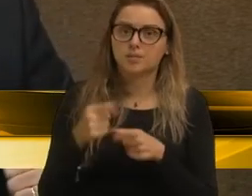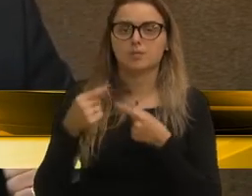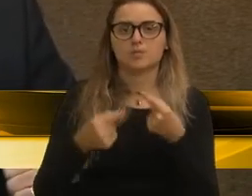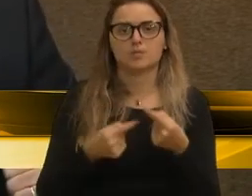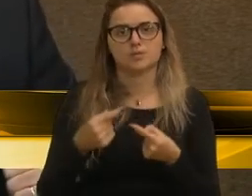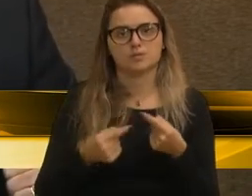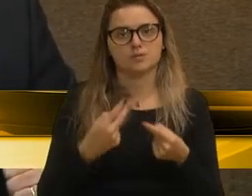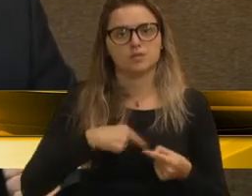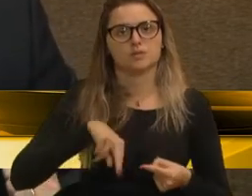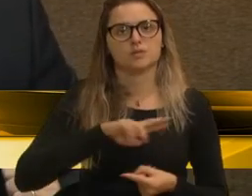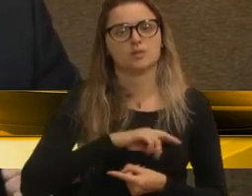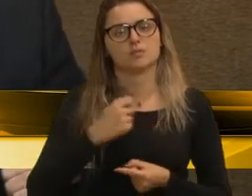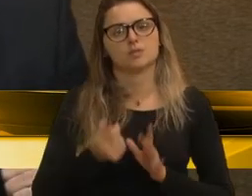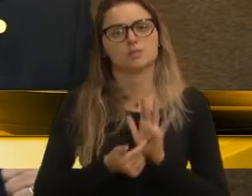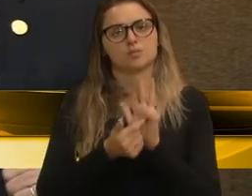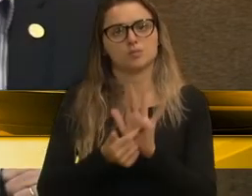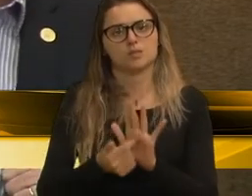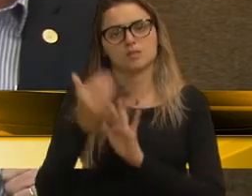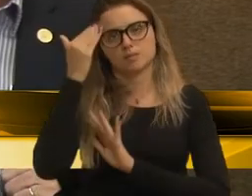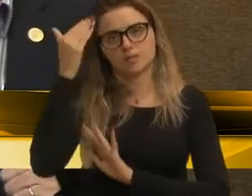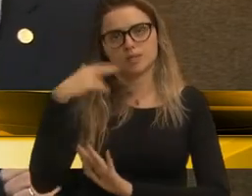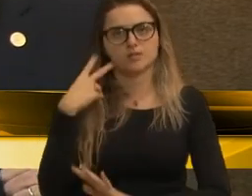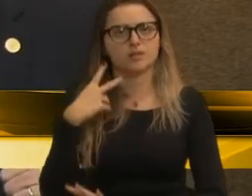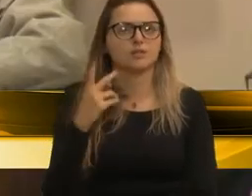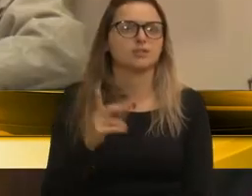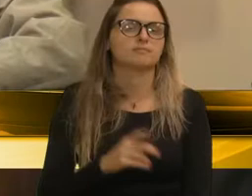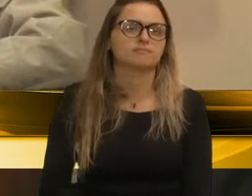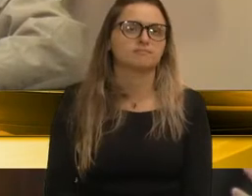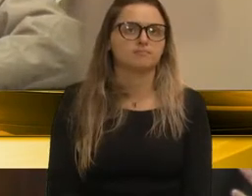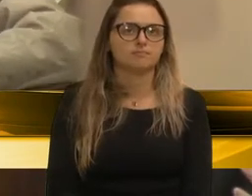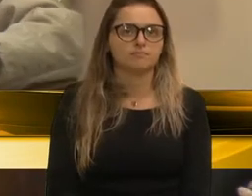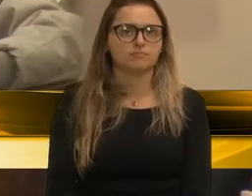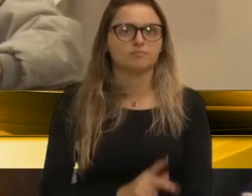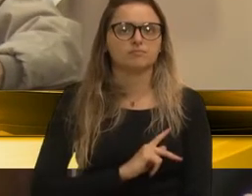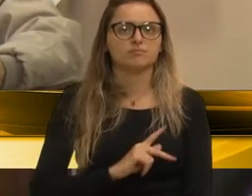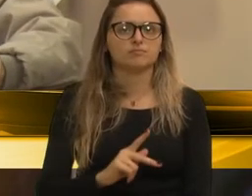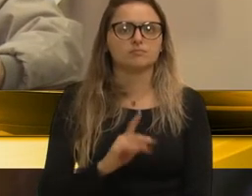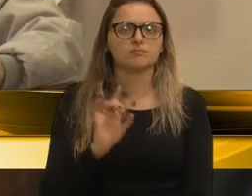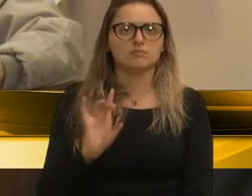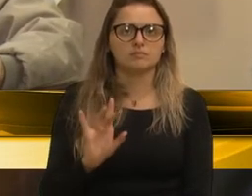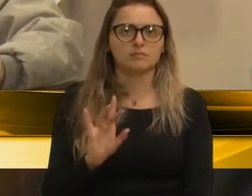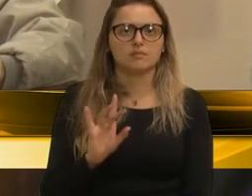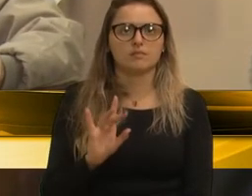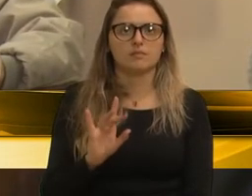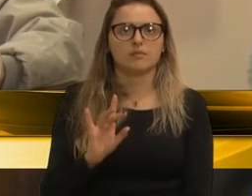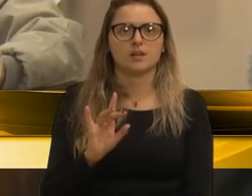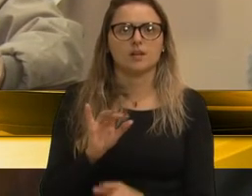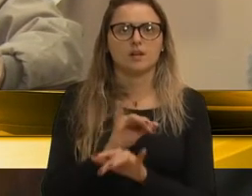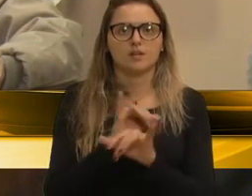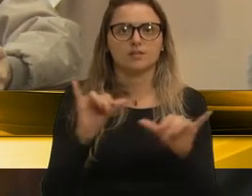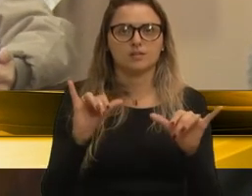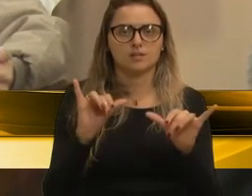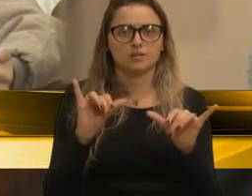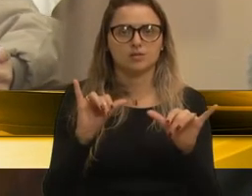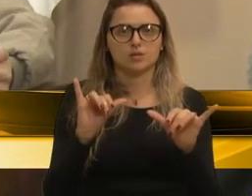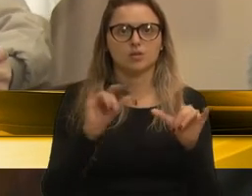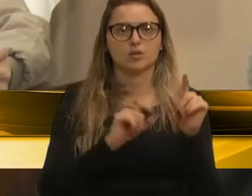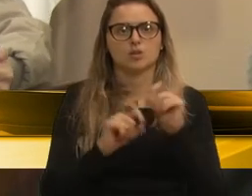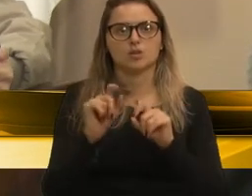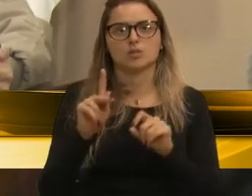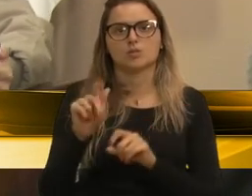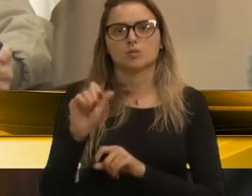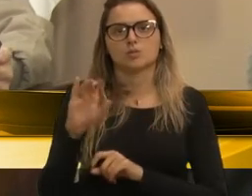nós temos que trazer também. Obrigado, vereador Rafael. Obrigado, vereador. Presidente, só fazendo a nota informativa sobre o impacto dos